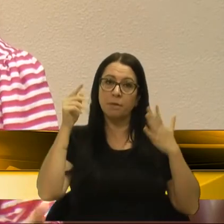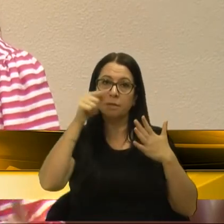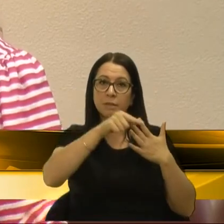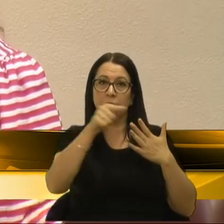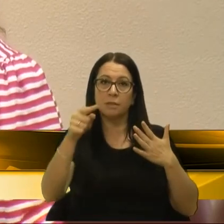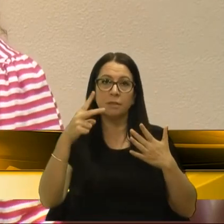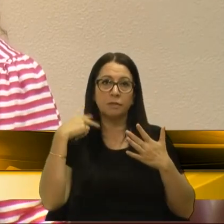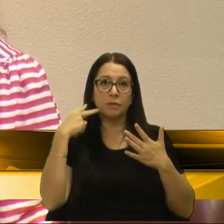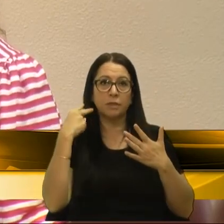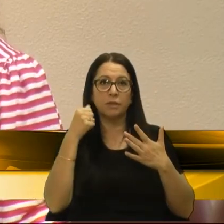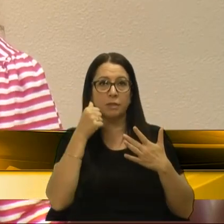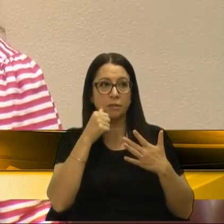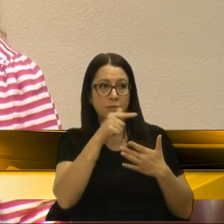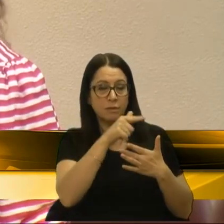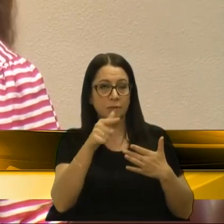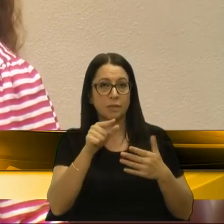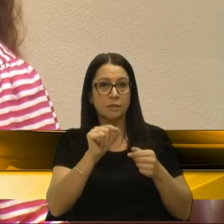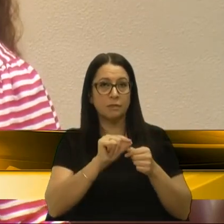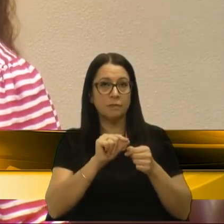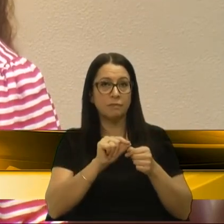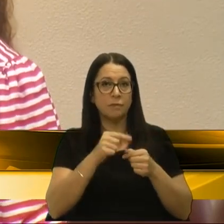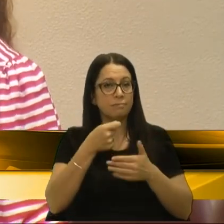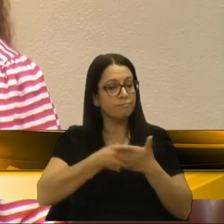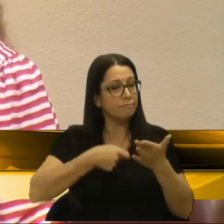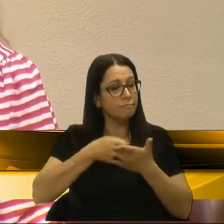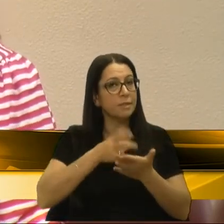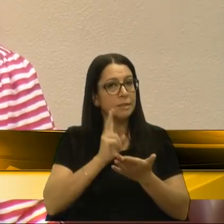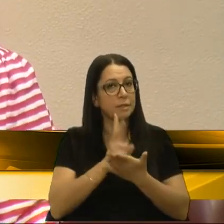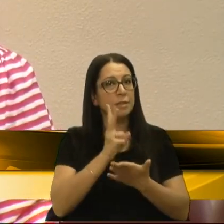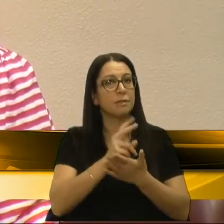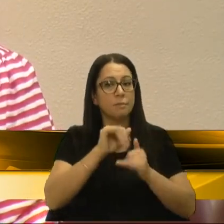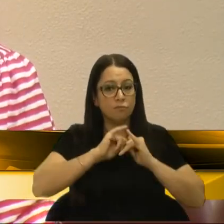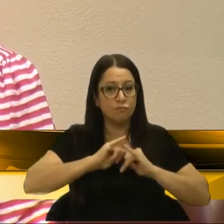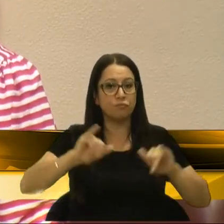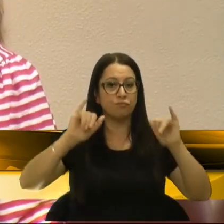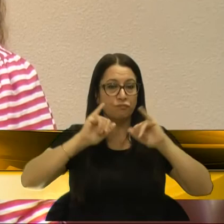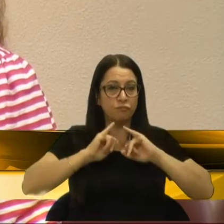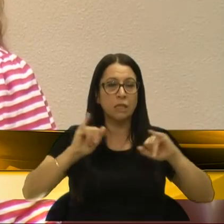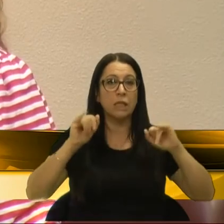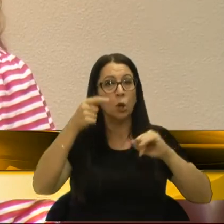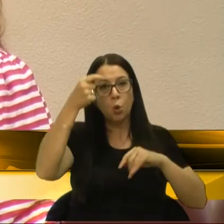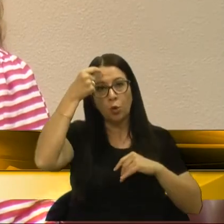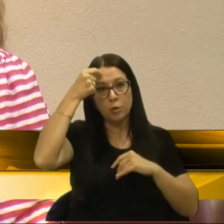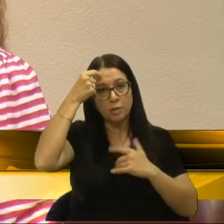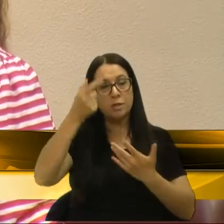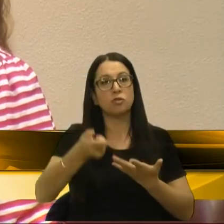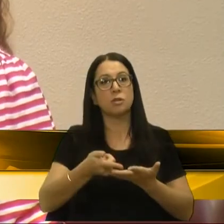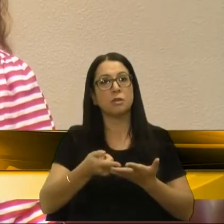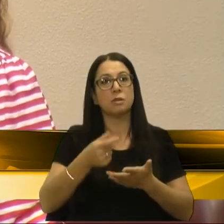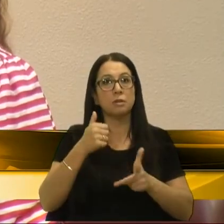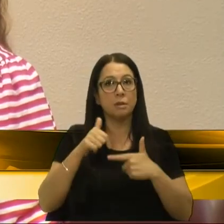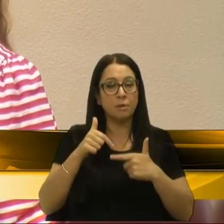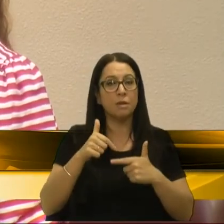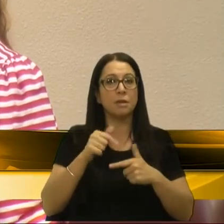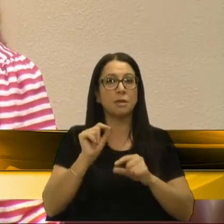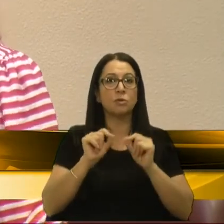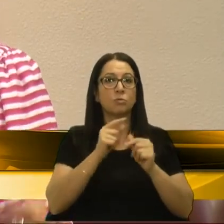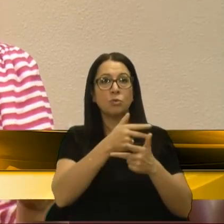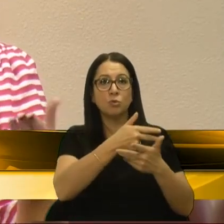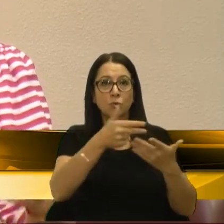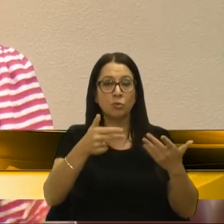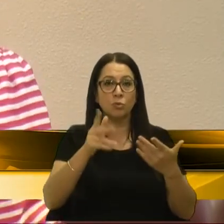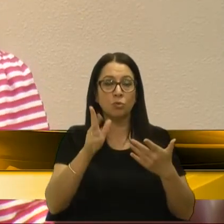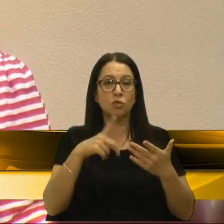das vereadoras aqui, que vem buscando incessantemente levar informações, conscientizar, trabalhar essas situações.